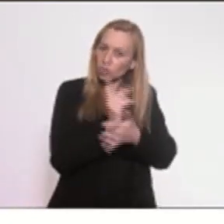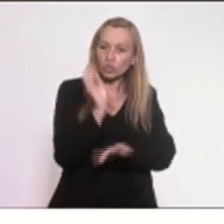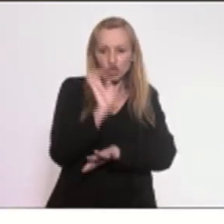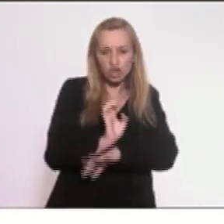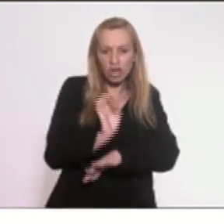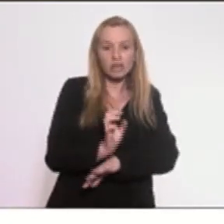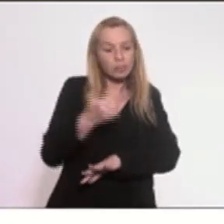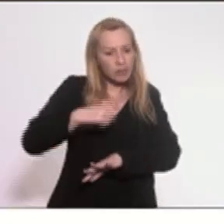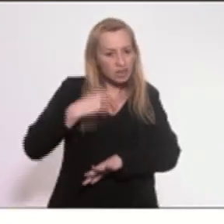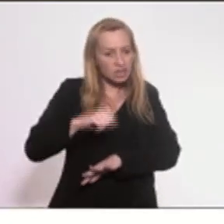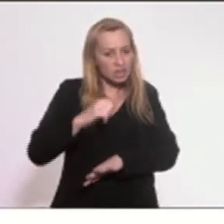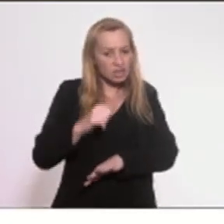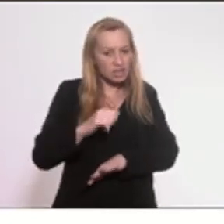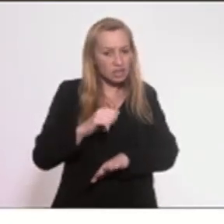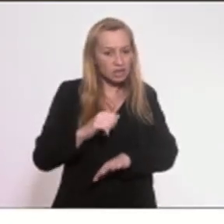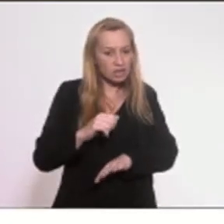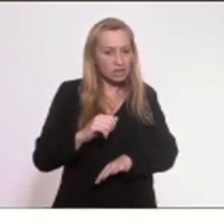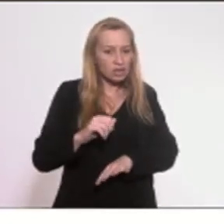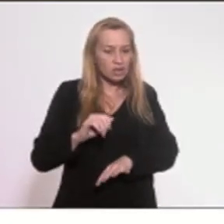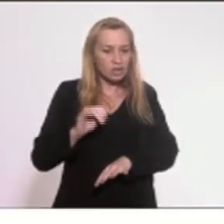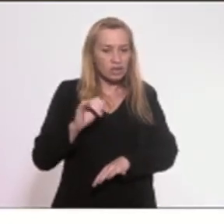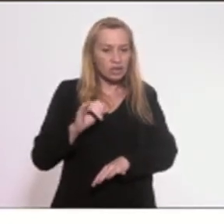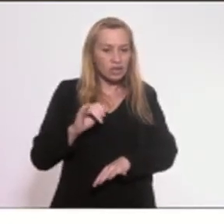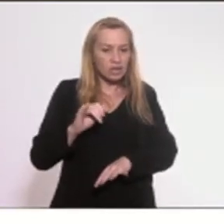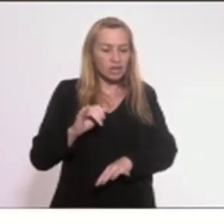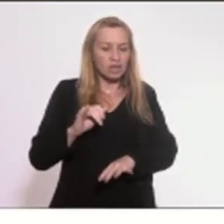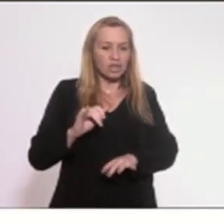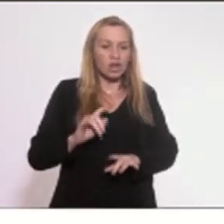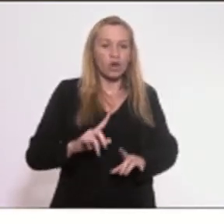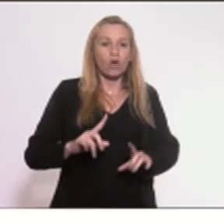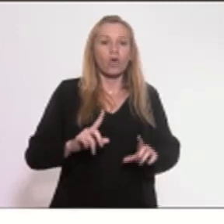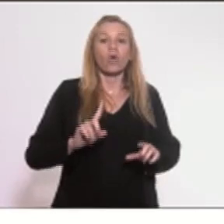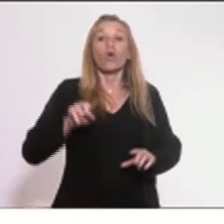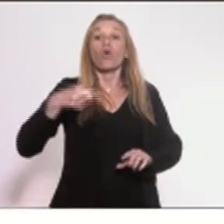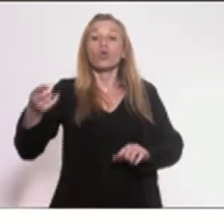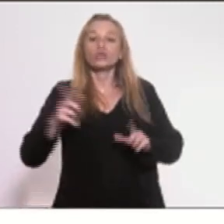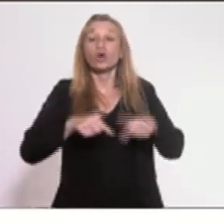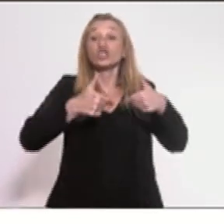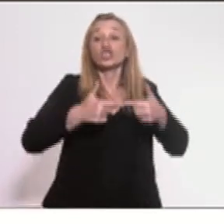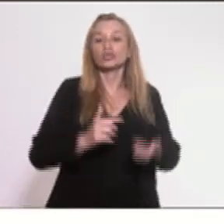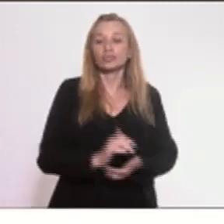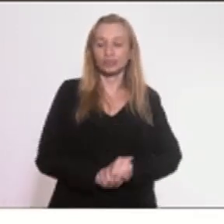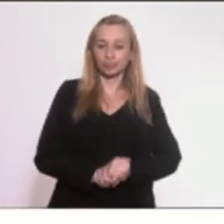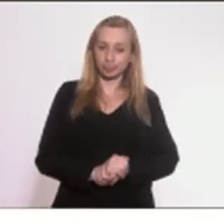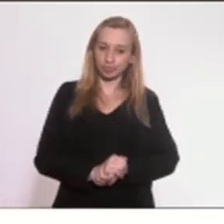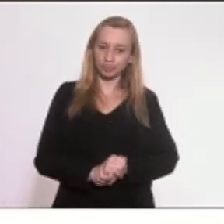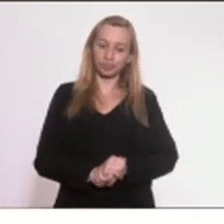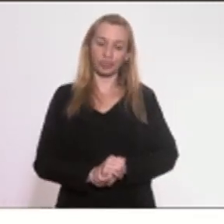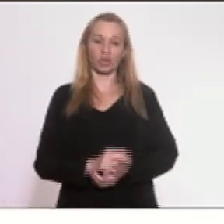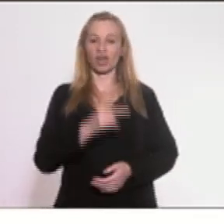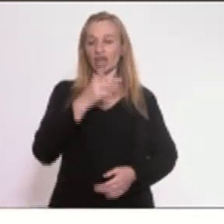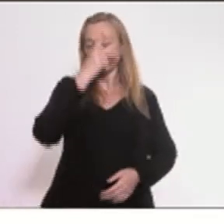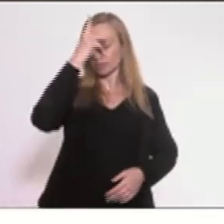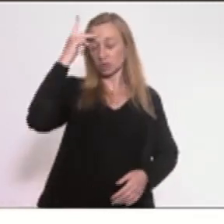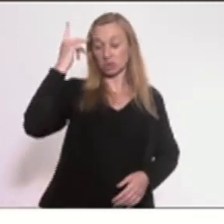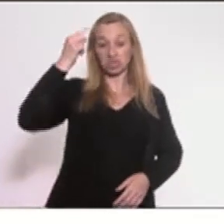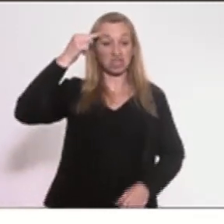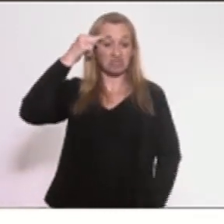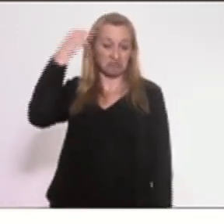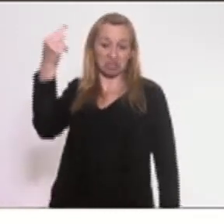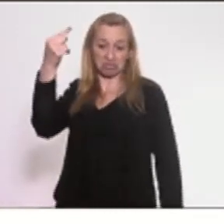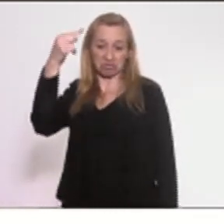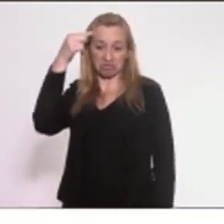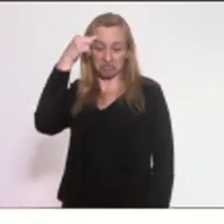Estado tem que dar outra forma de compensação. Aí ficam os inventores da roda